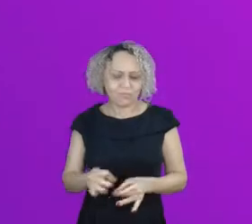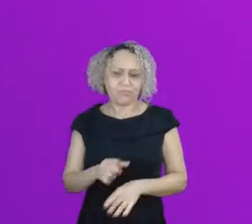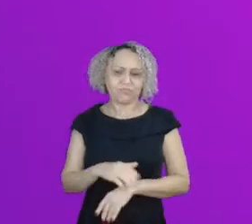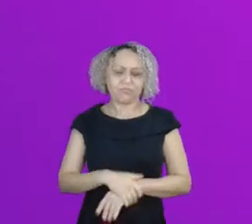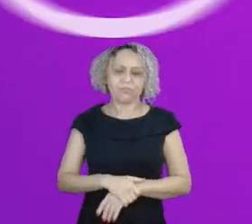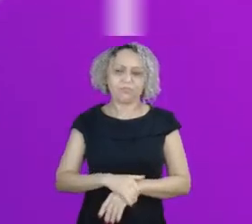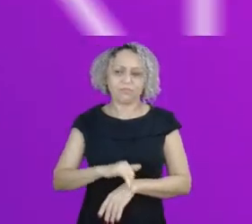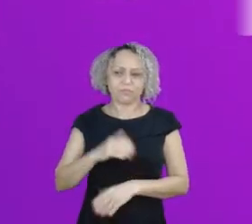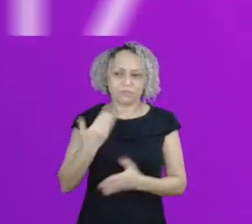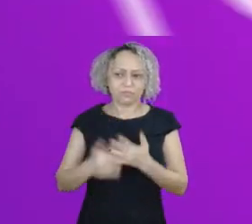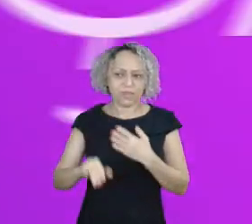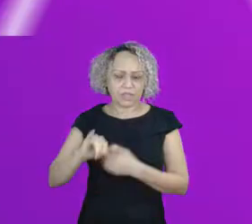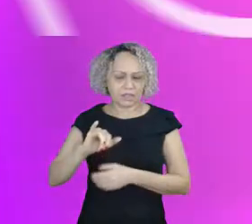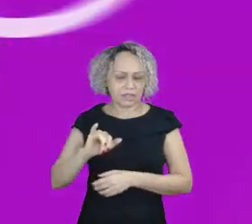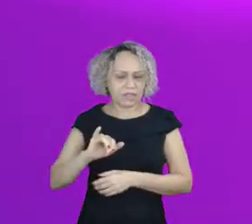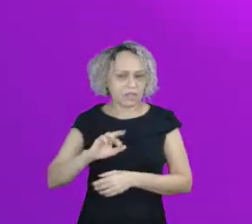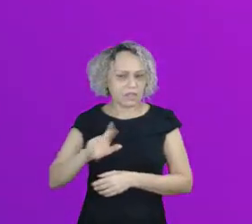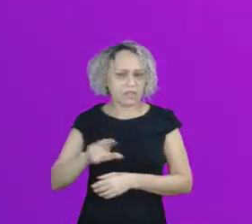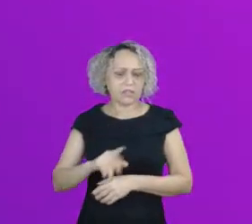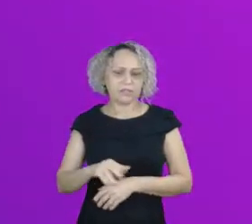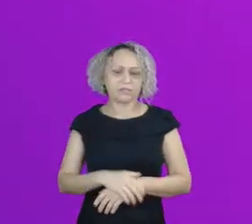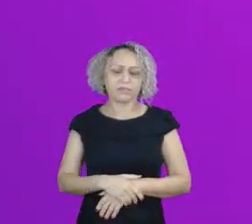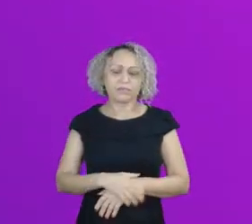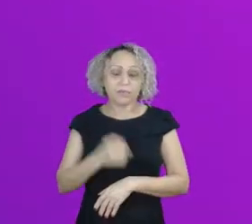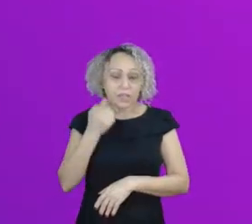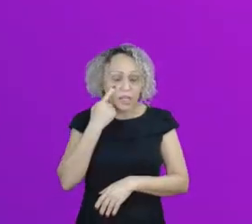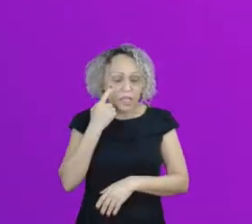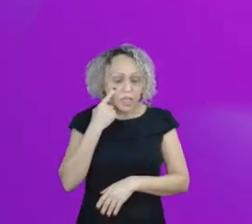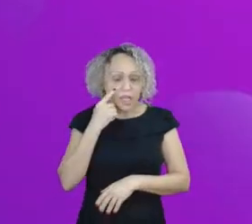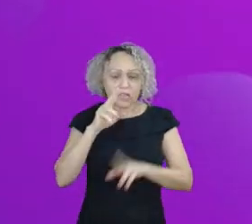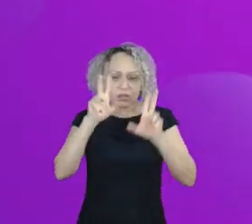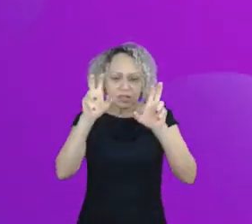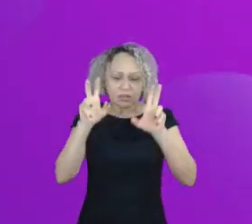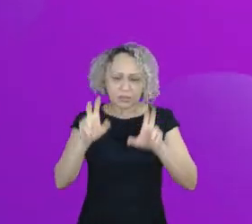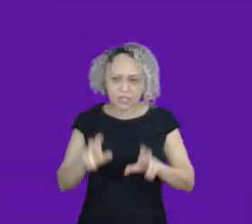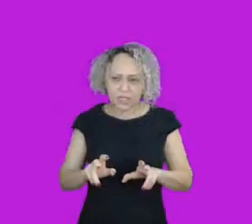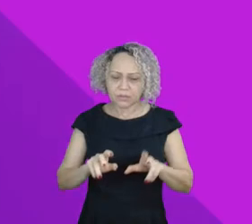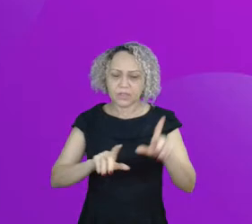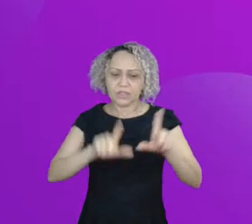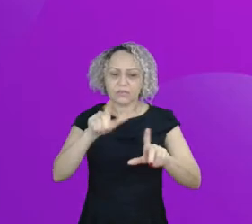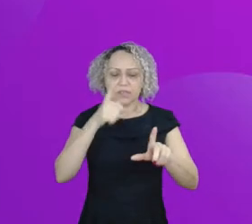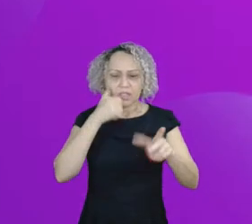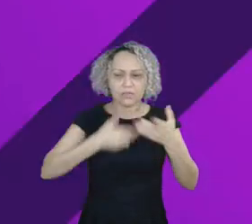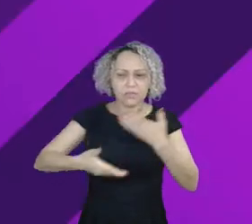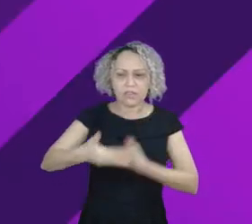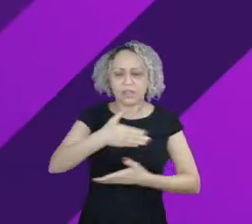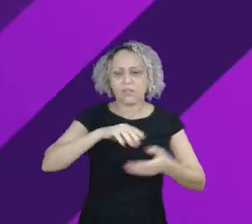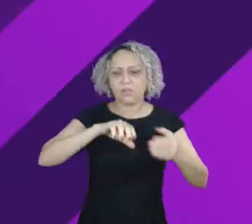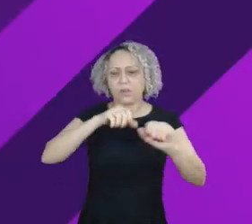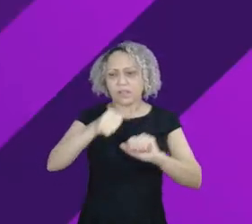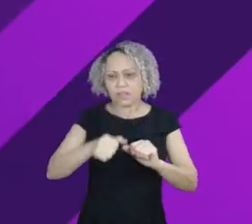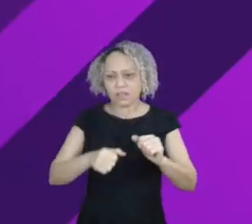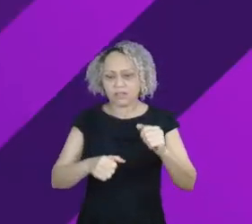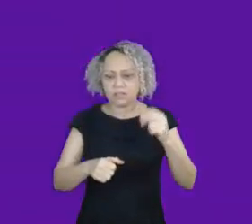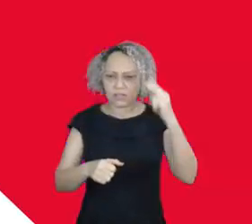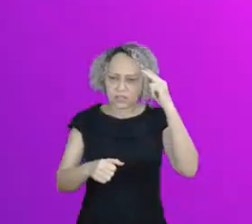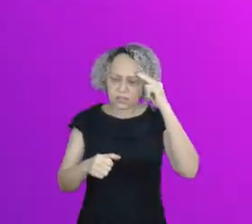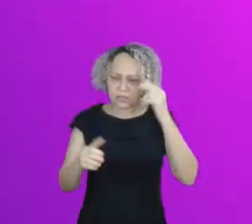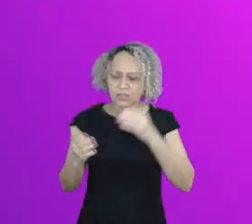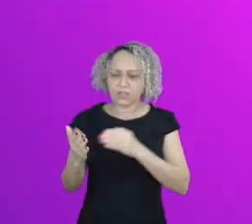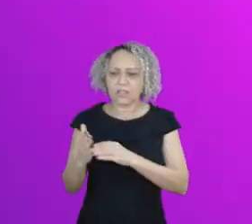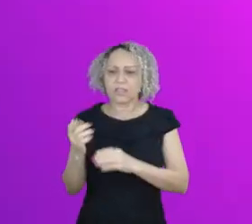Fique ligada e não perca os próximos temas do TV Elas por Elas Formação, que é de segunda a sexta-feira, sempre às